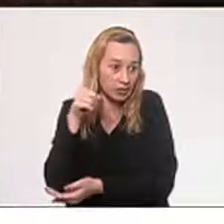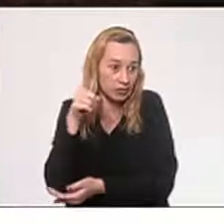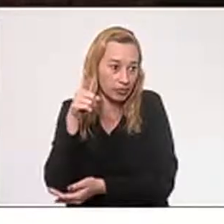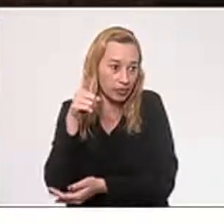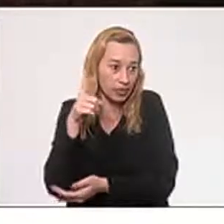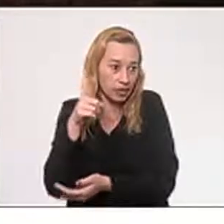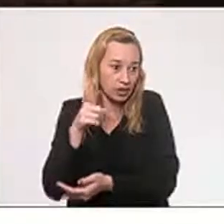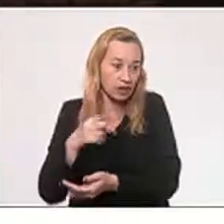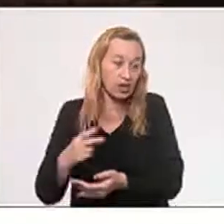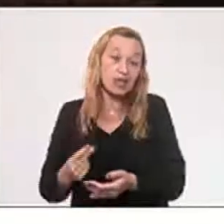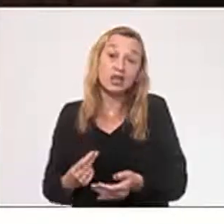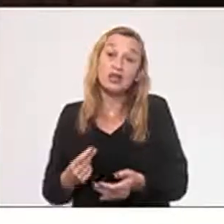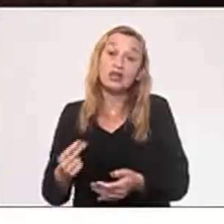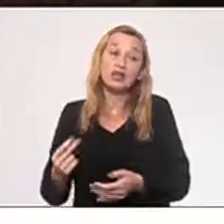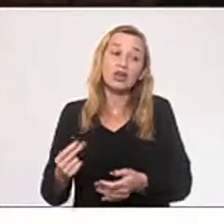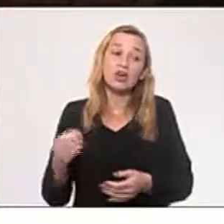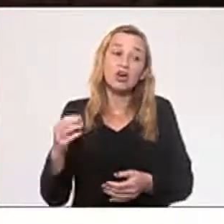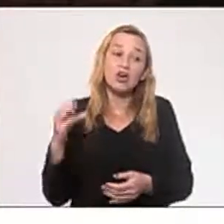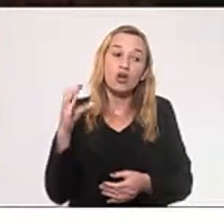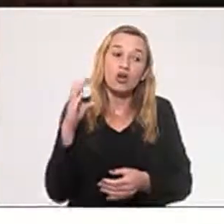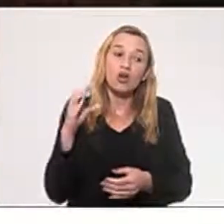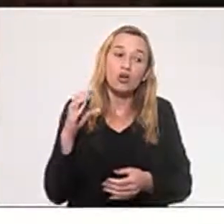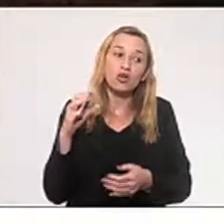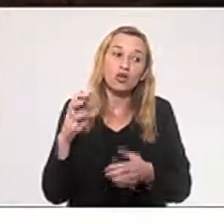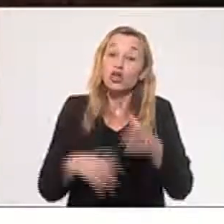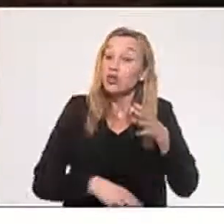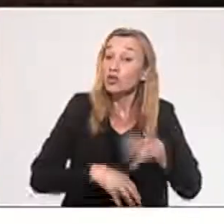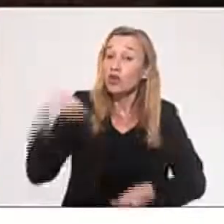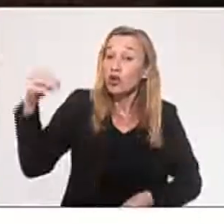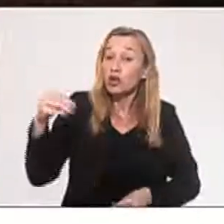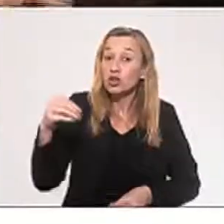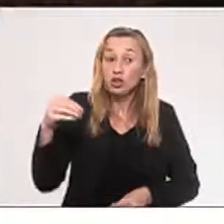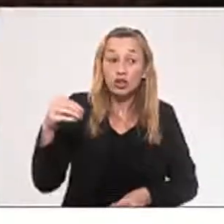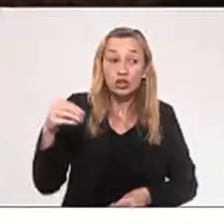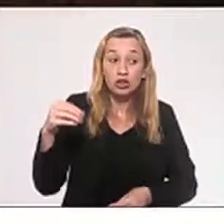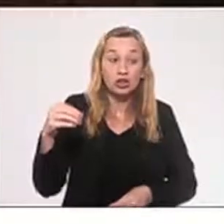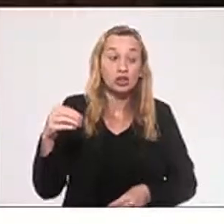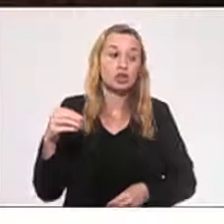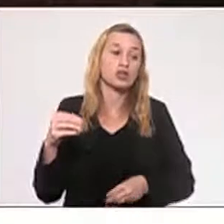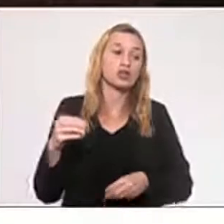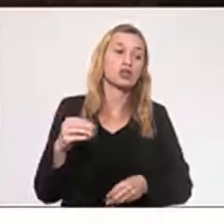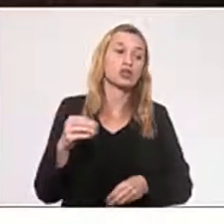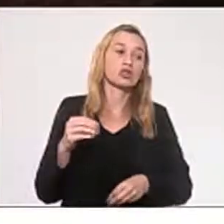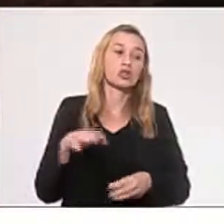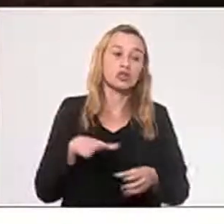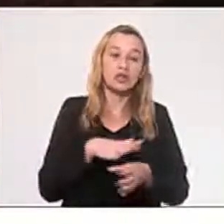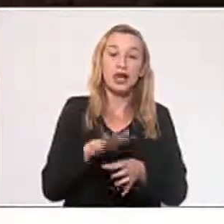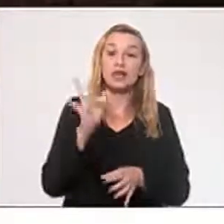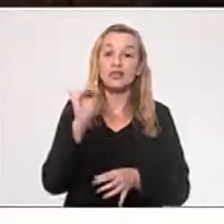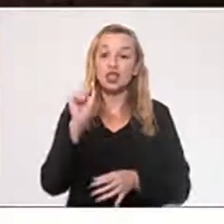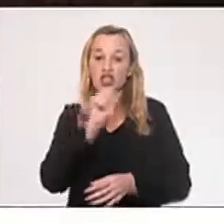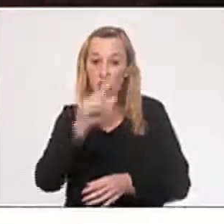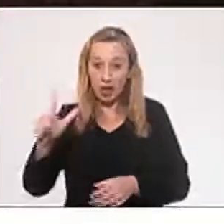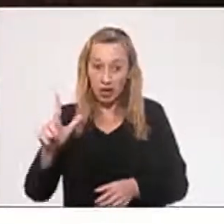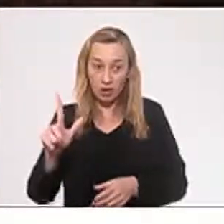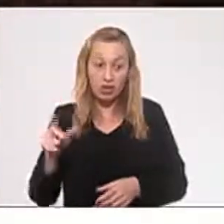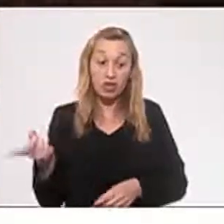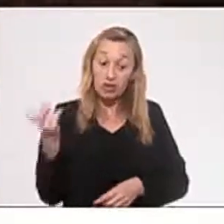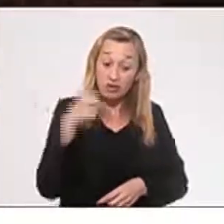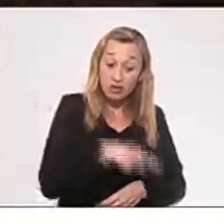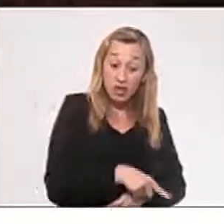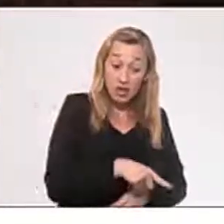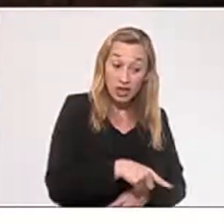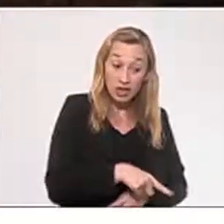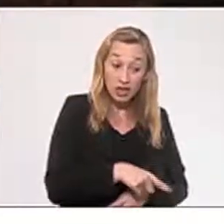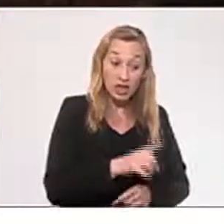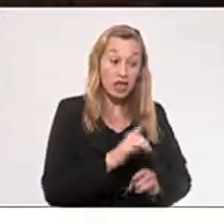da barreira fiscal, vende aqui, colocando o ICMS de